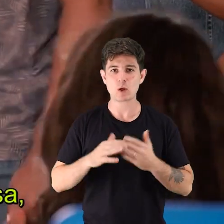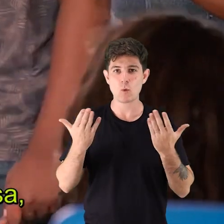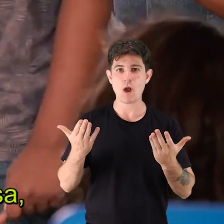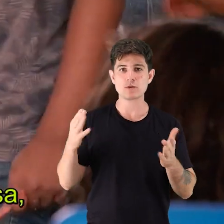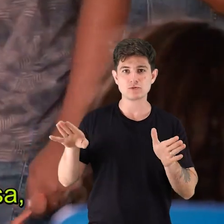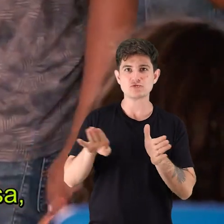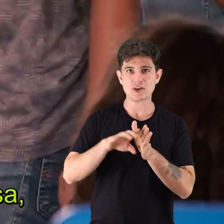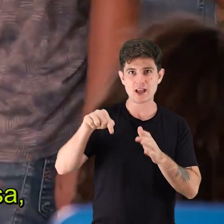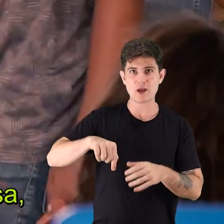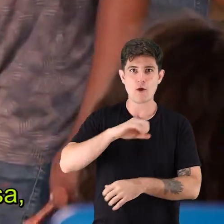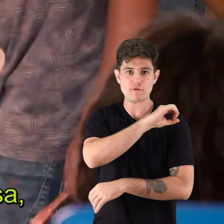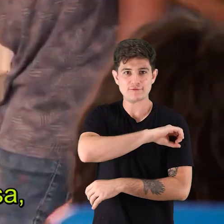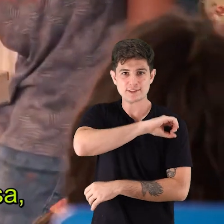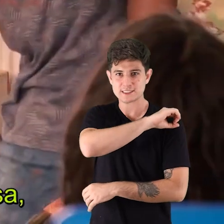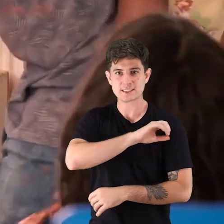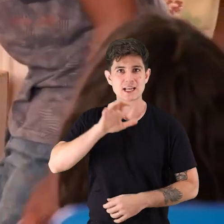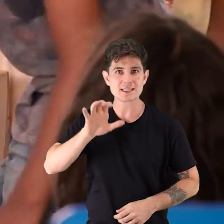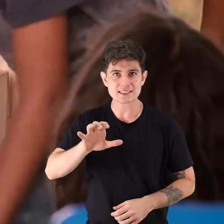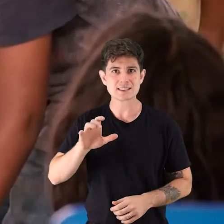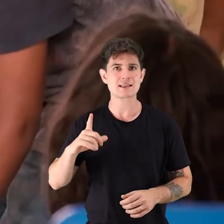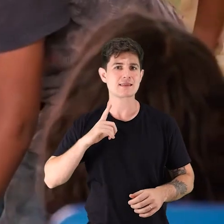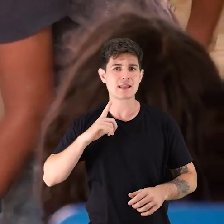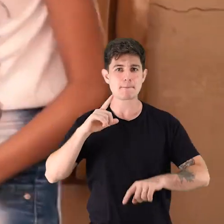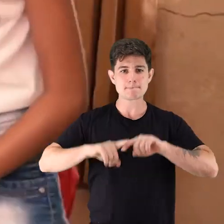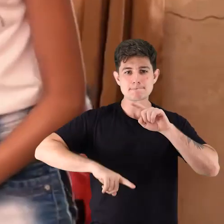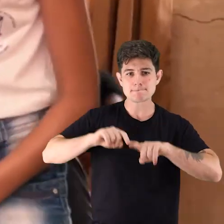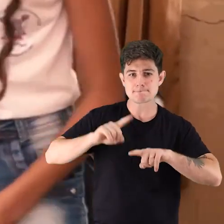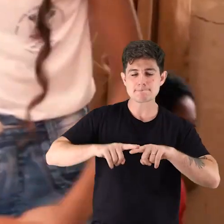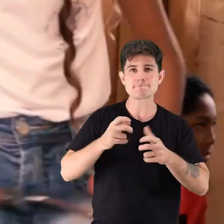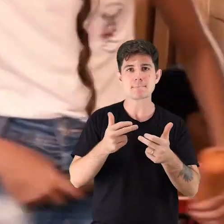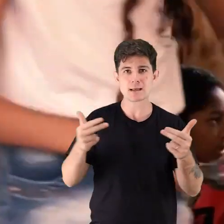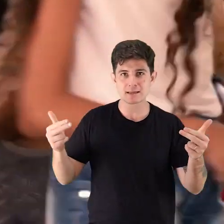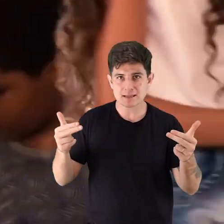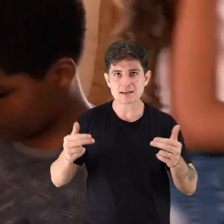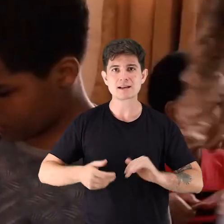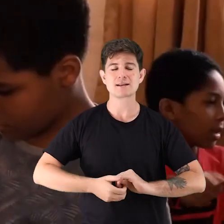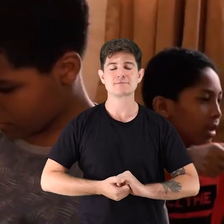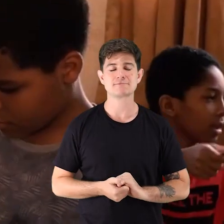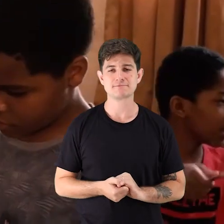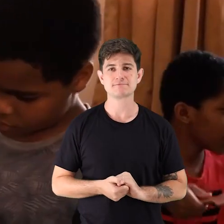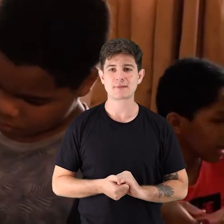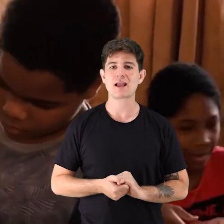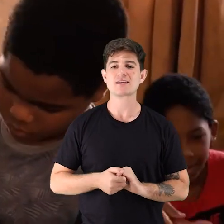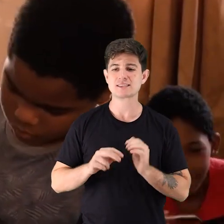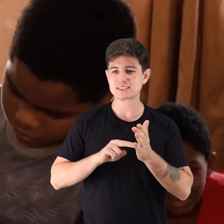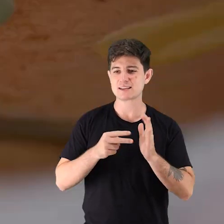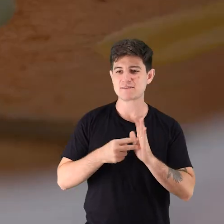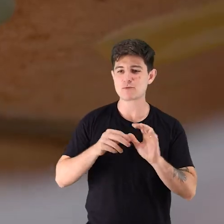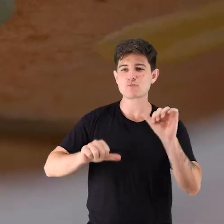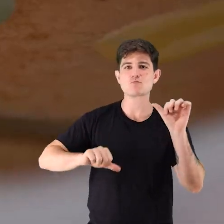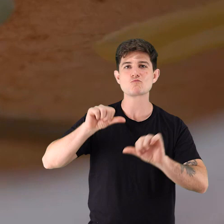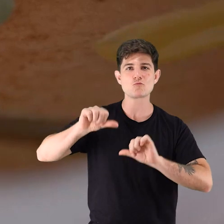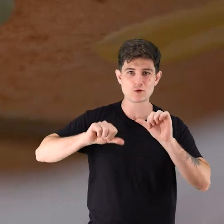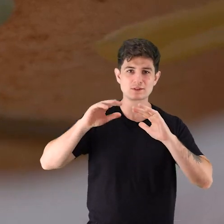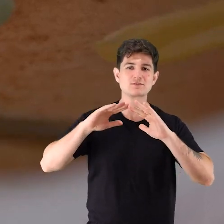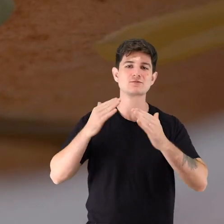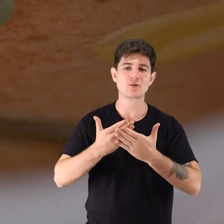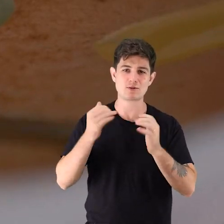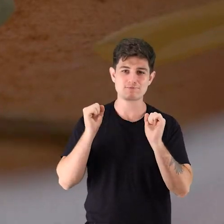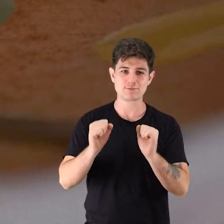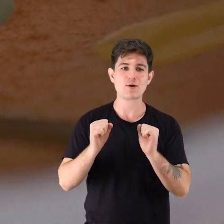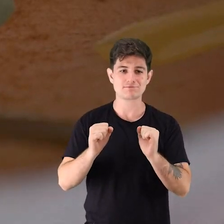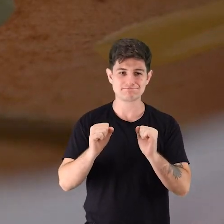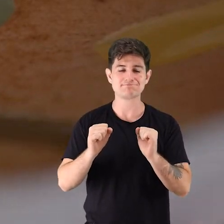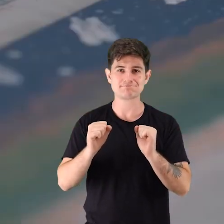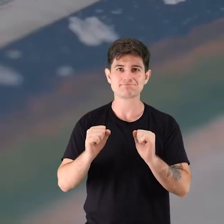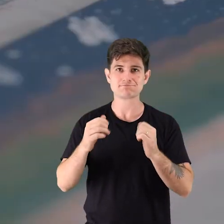quando a gente traz uma oficina dessa, a gente traz um material, dialoga e, a partir disso, transforma a